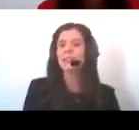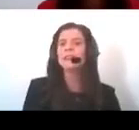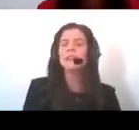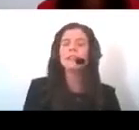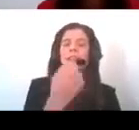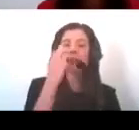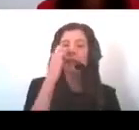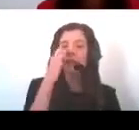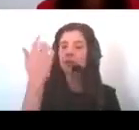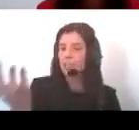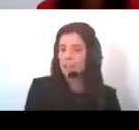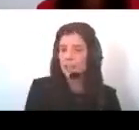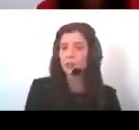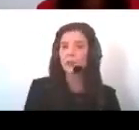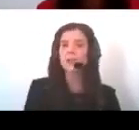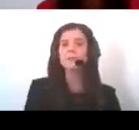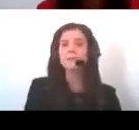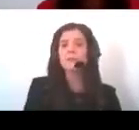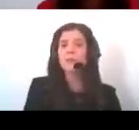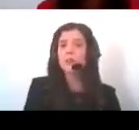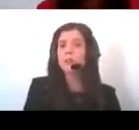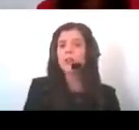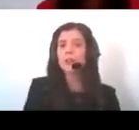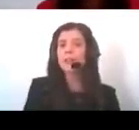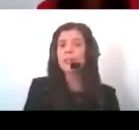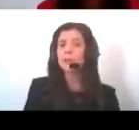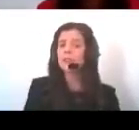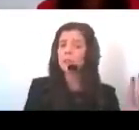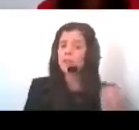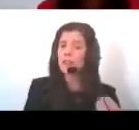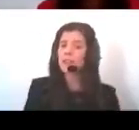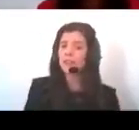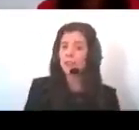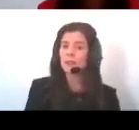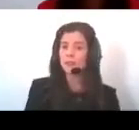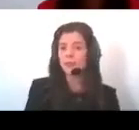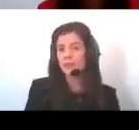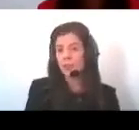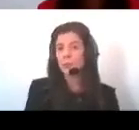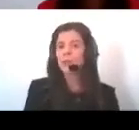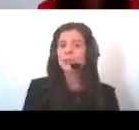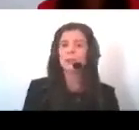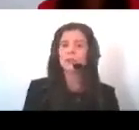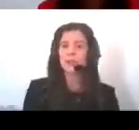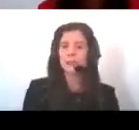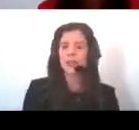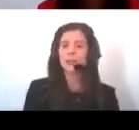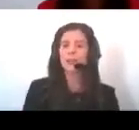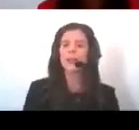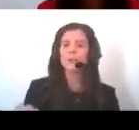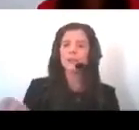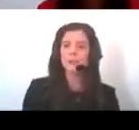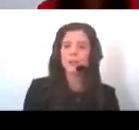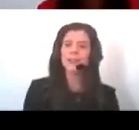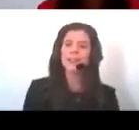engenharia, né, e arquitetura. Então, ela é responsável por fazer essa função. Então, liberar